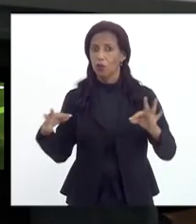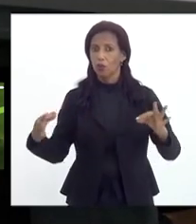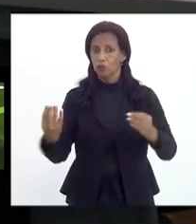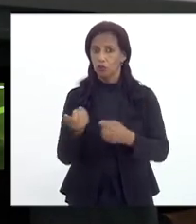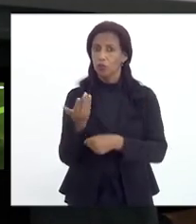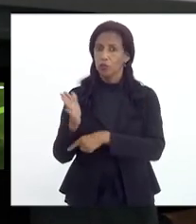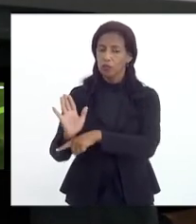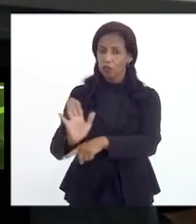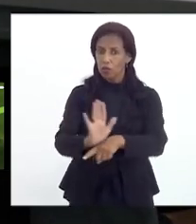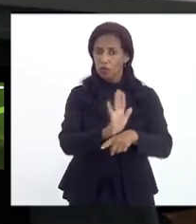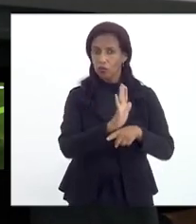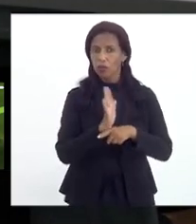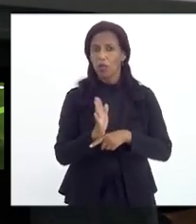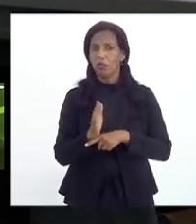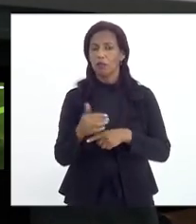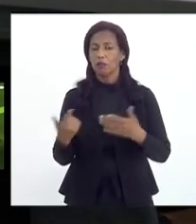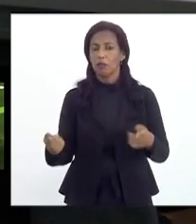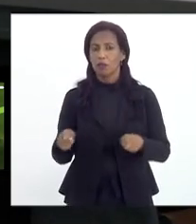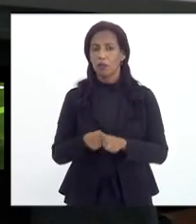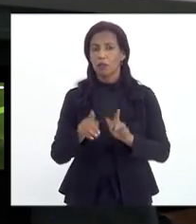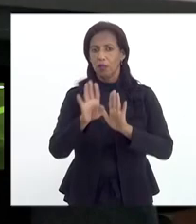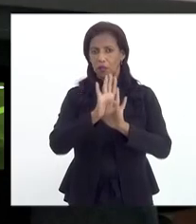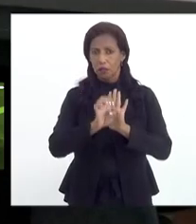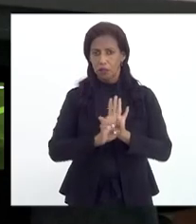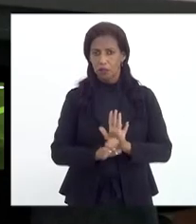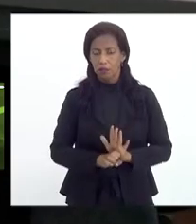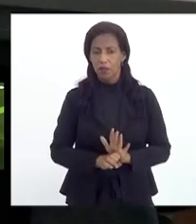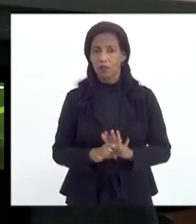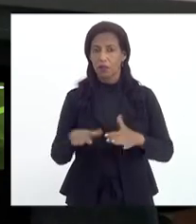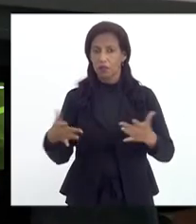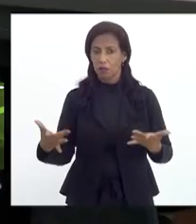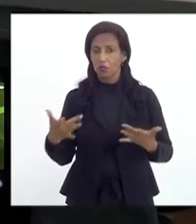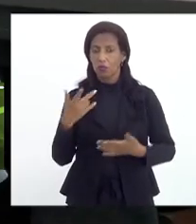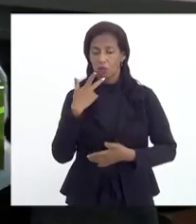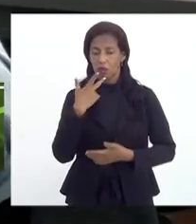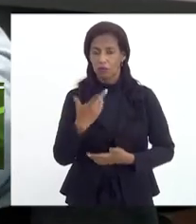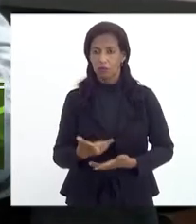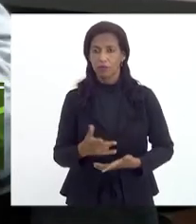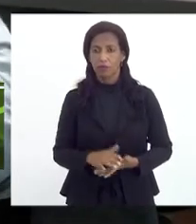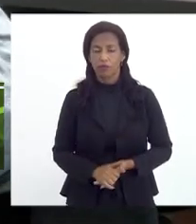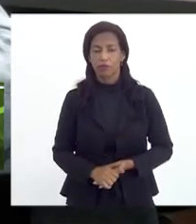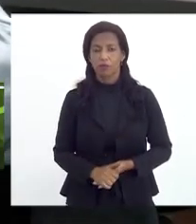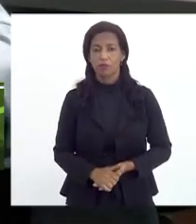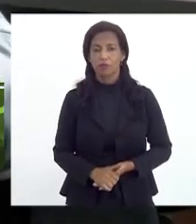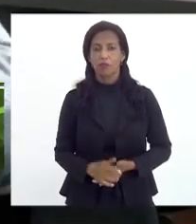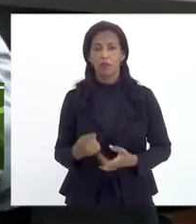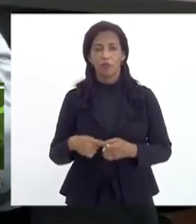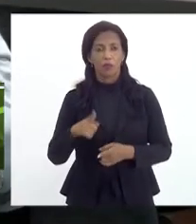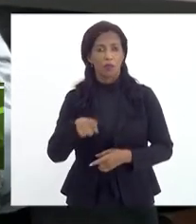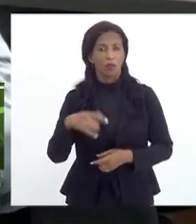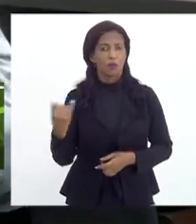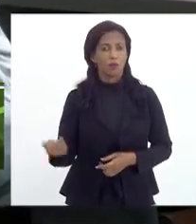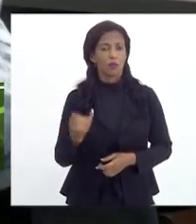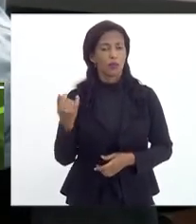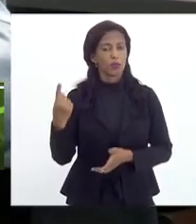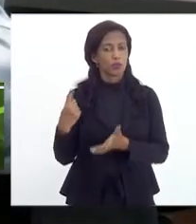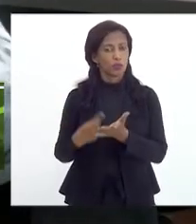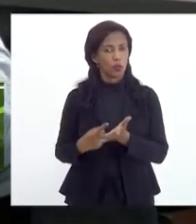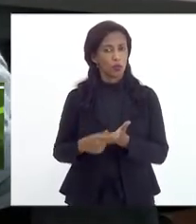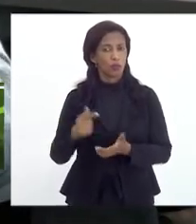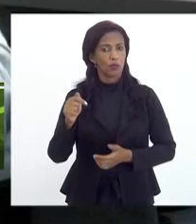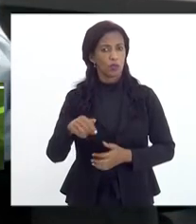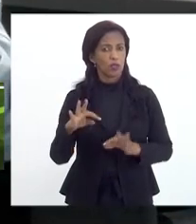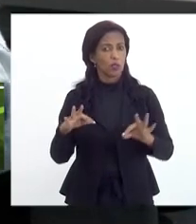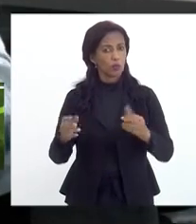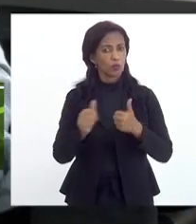beneficiado Inclusive nessas emendas Aqui aglutinativas Então só deixar Esse adendo aí Que era importante A gente chegar A um acordo aqui E todo